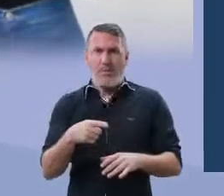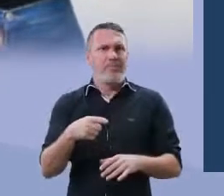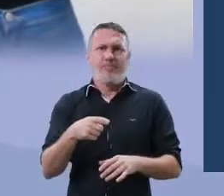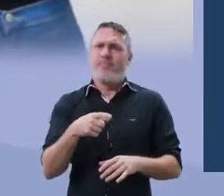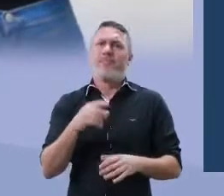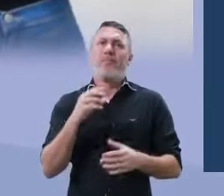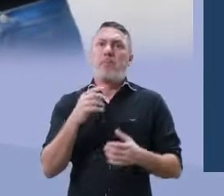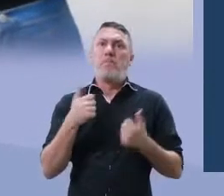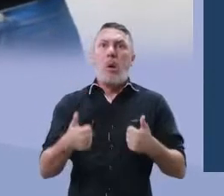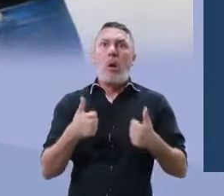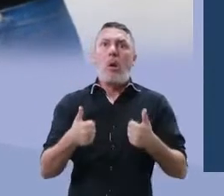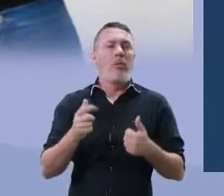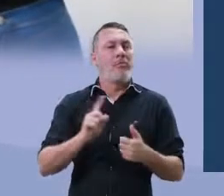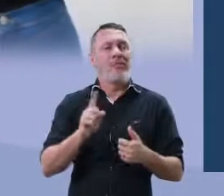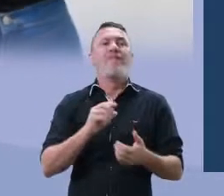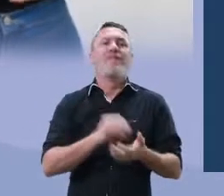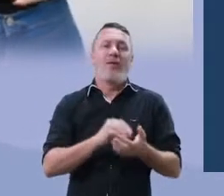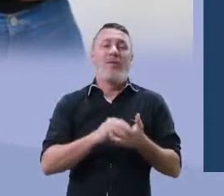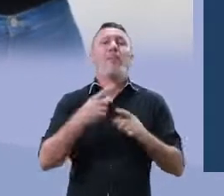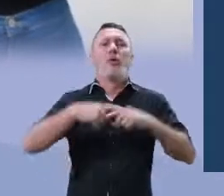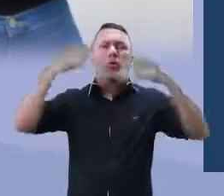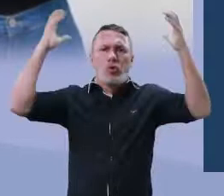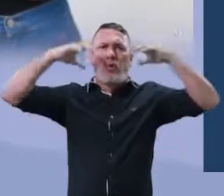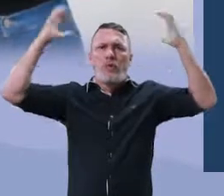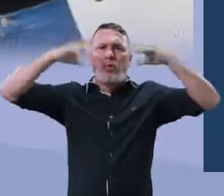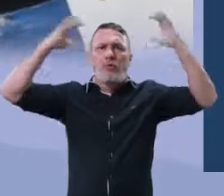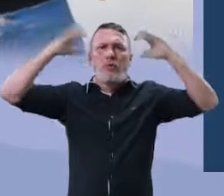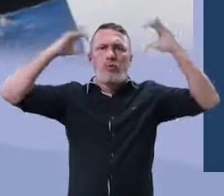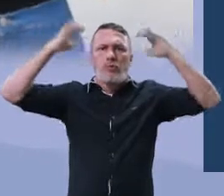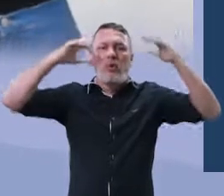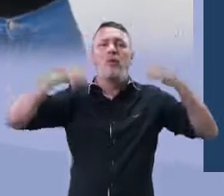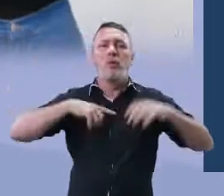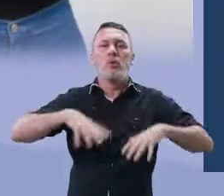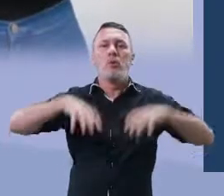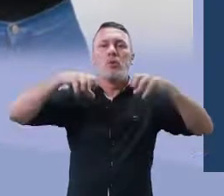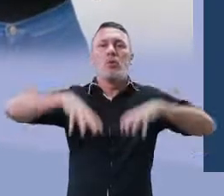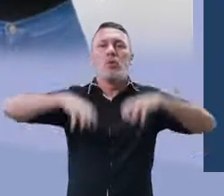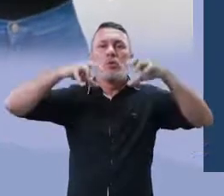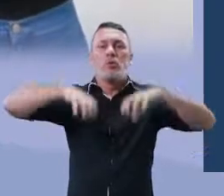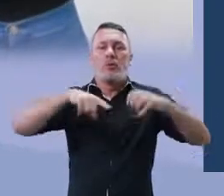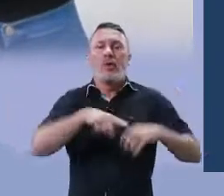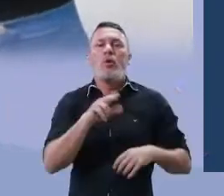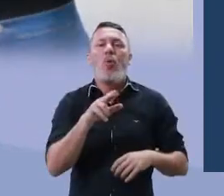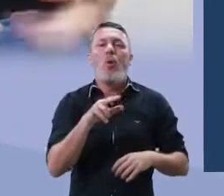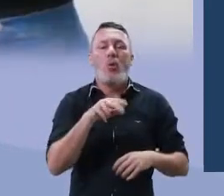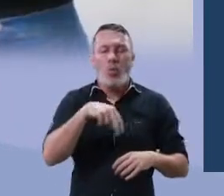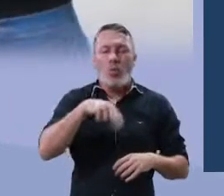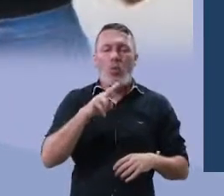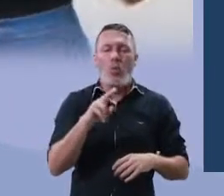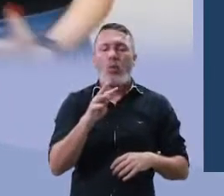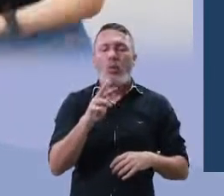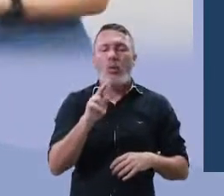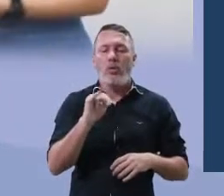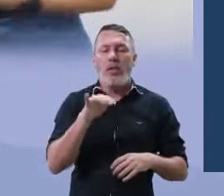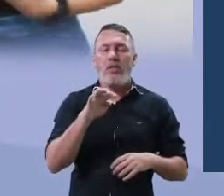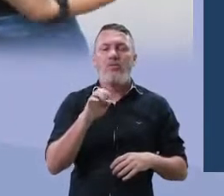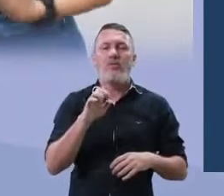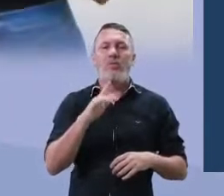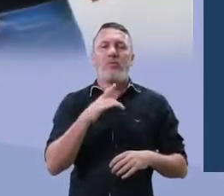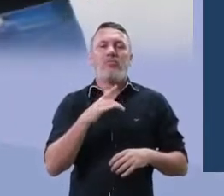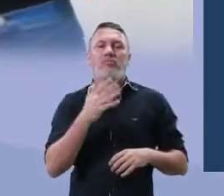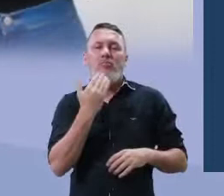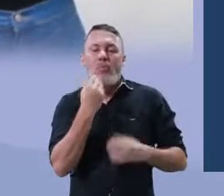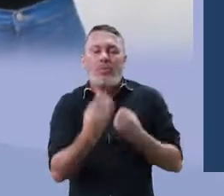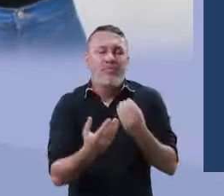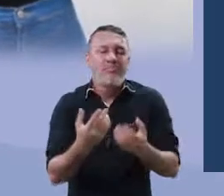não é um solo rico, ele é pobre de nutrientes. Por quê? A gente tem muita chuva. A chuva acaba levando, então, esses nutrientes.